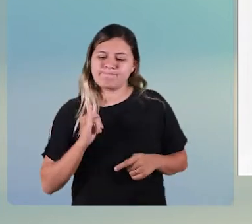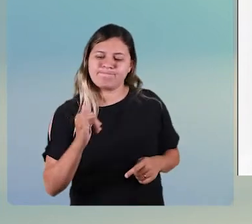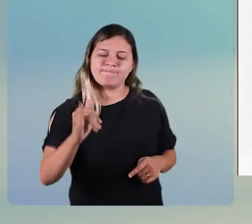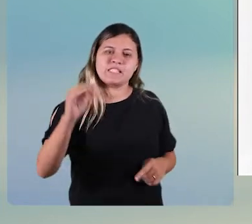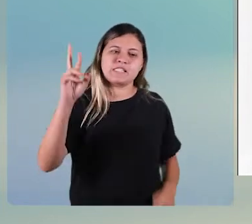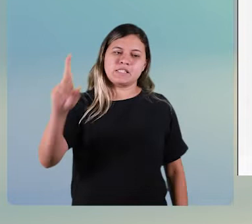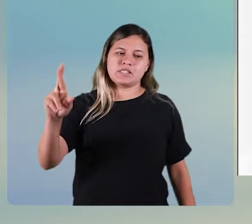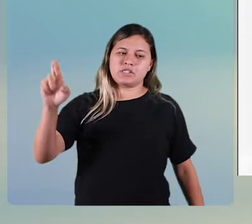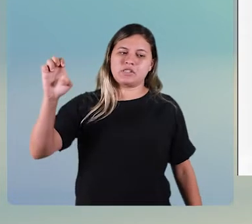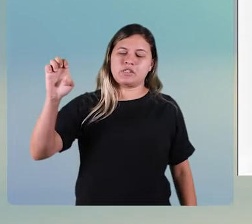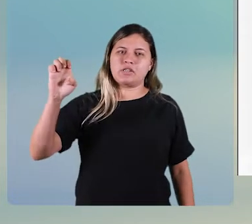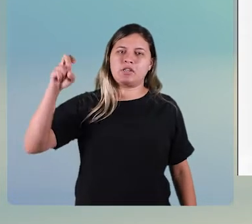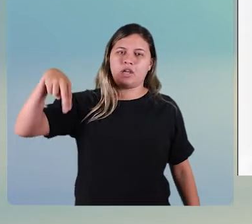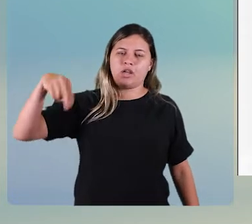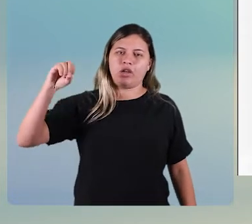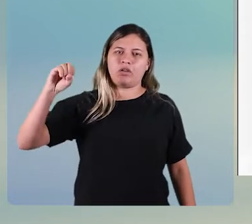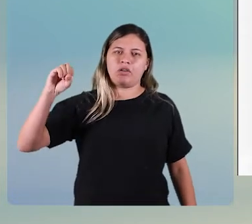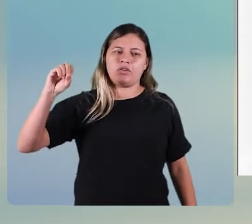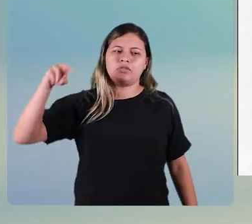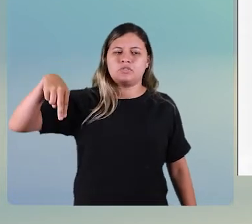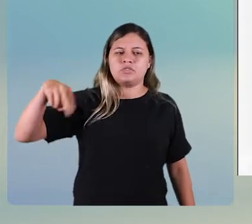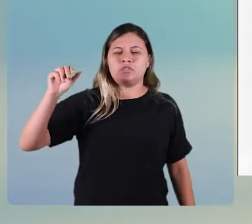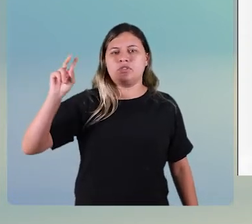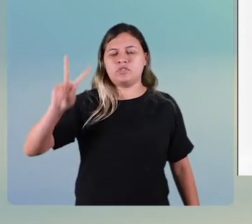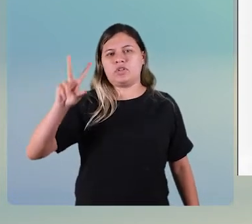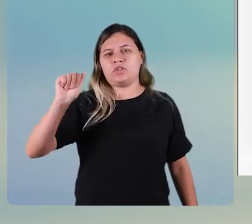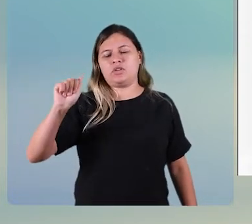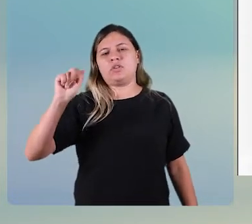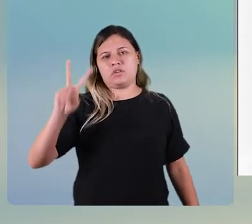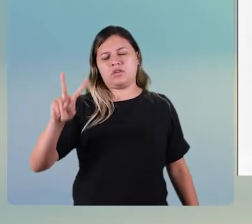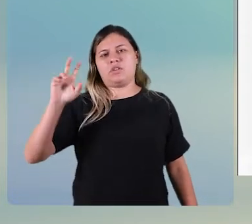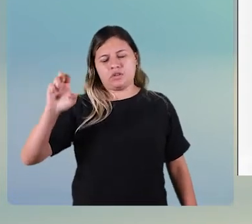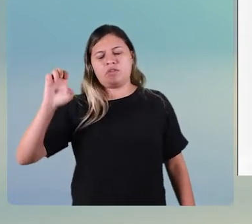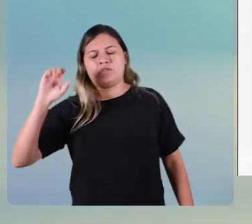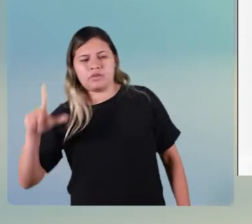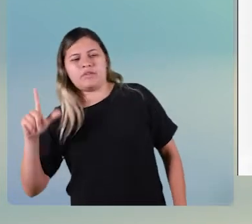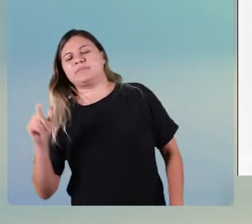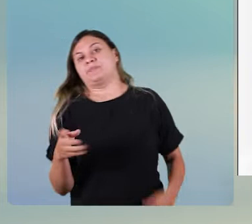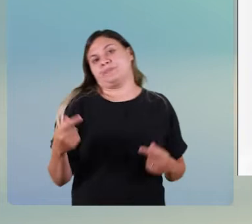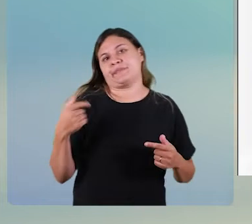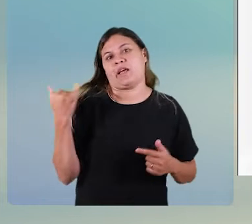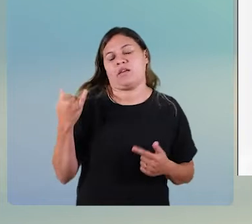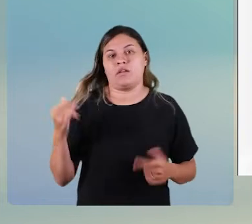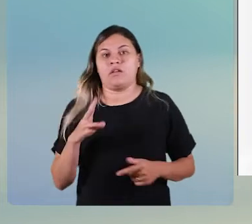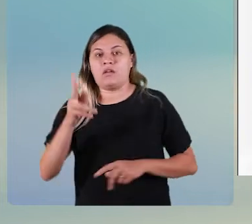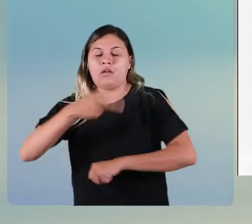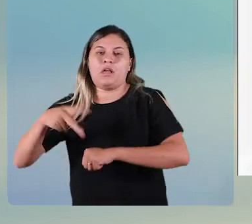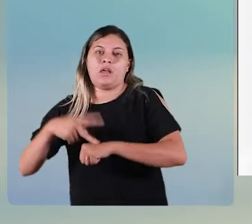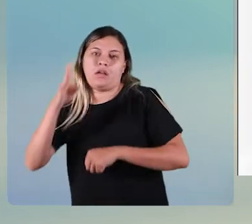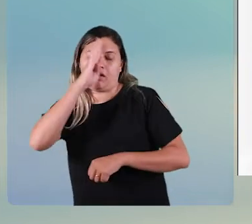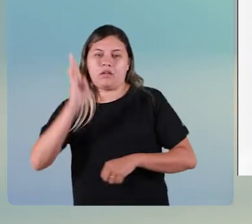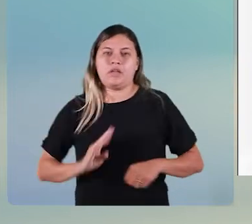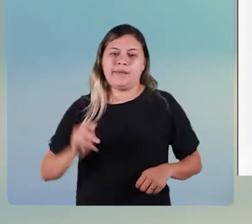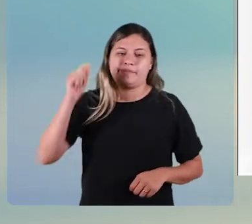Relativamente barata, com uma grande disponibilidade, se a gente considerar principalmente o Brasil, que possui grande